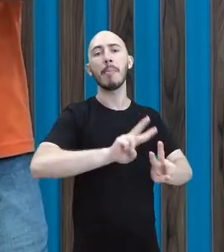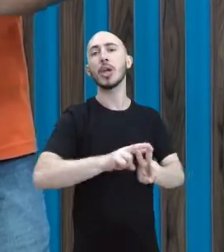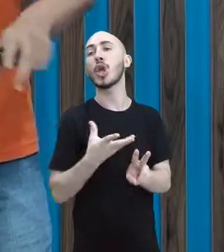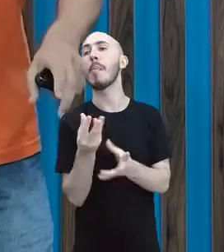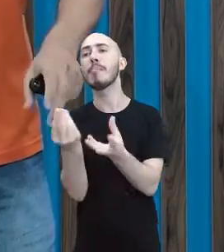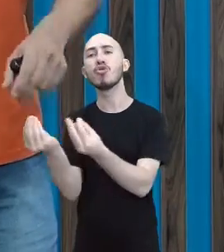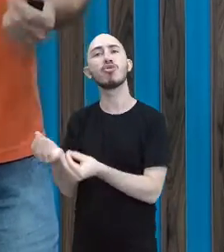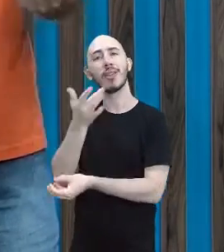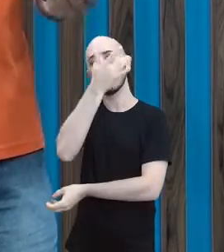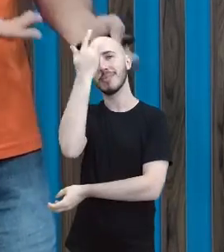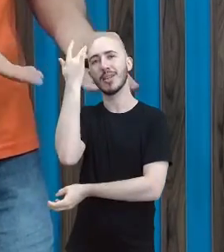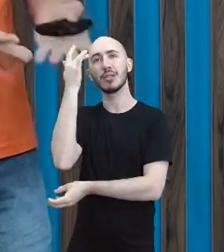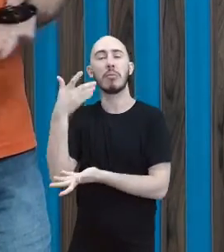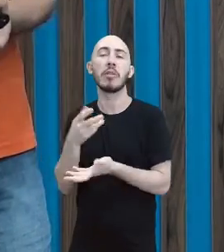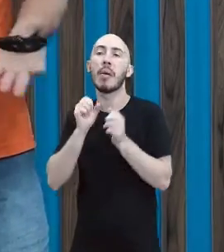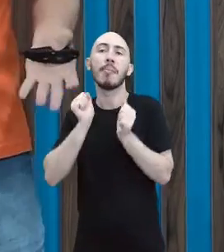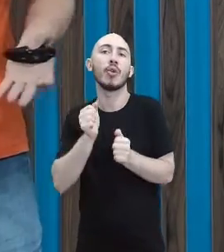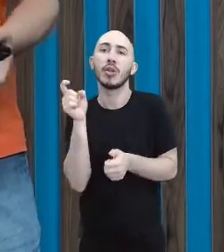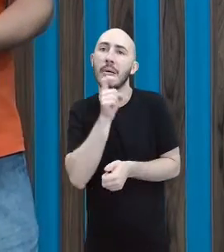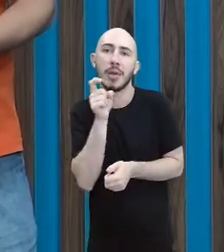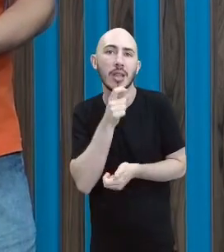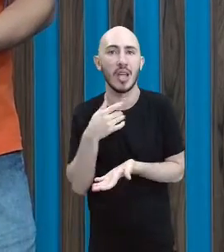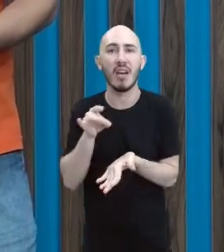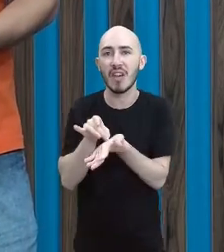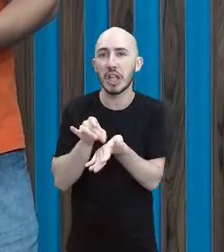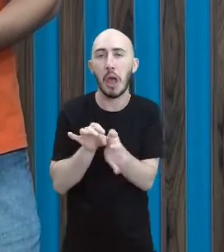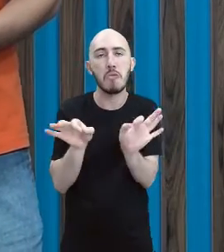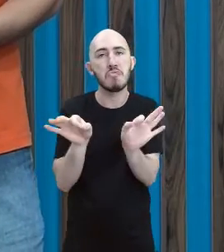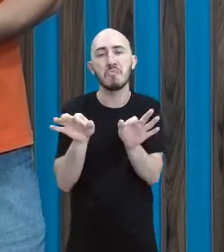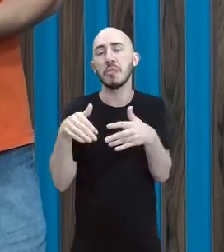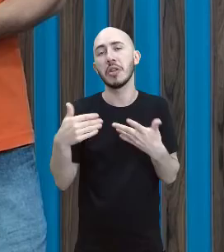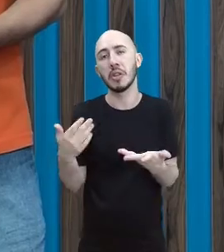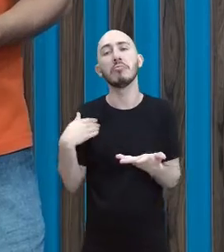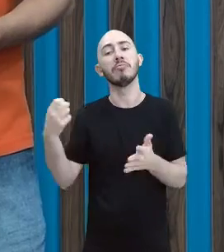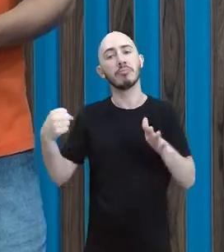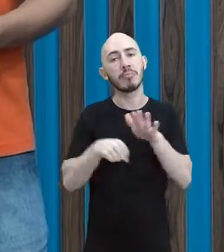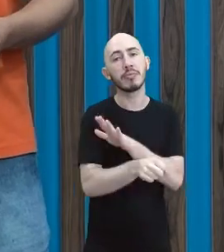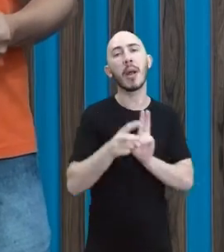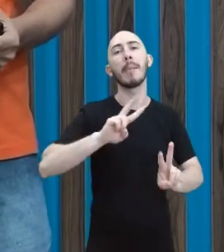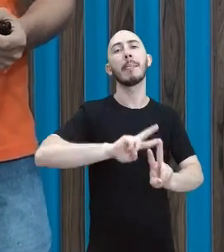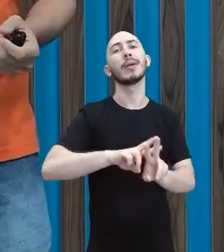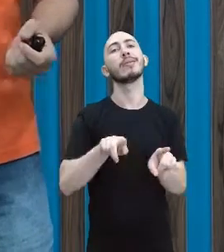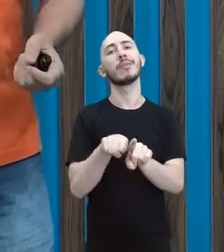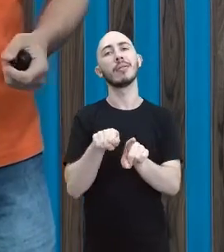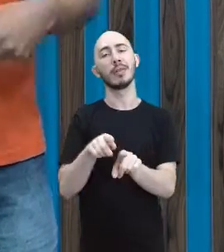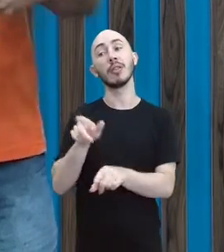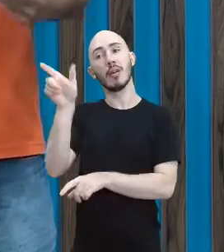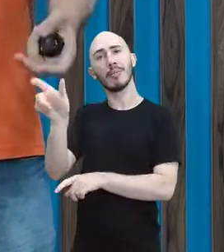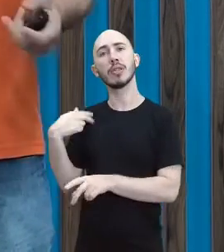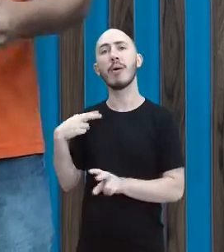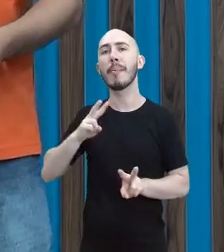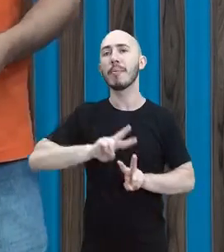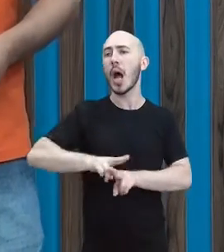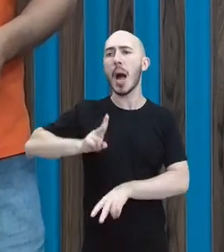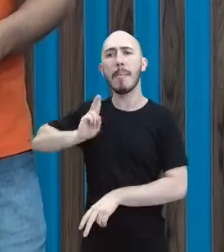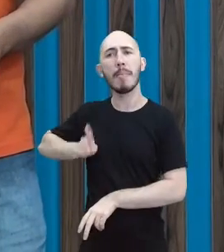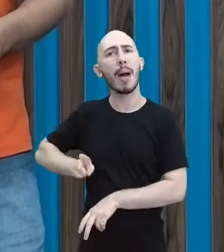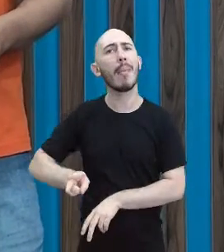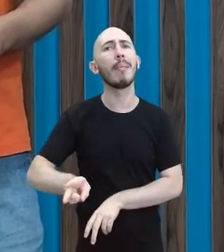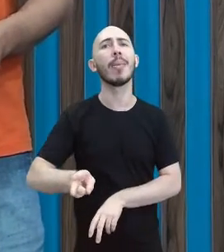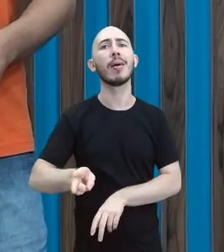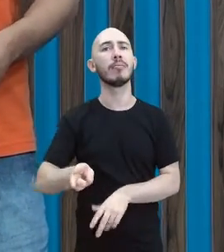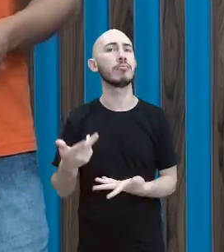acusações frequentemente falsas, frequentemente sem sustentação, tá certo? E o sujeito ficasse preso o tempo que o regime